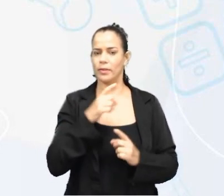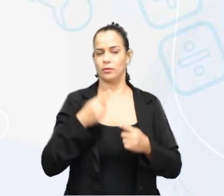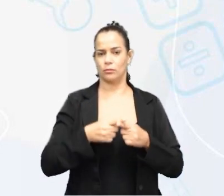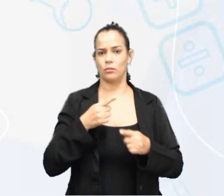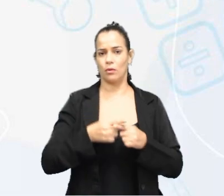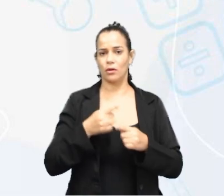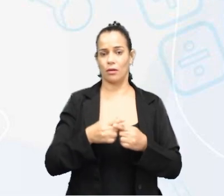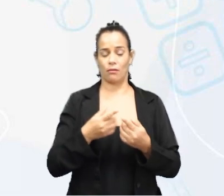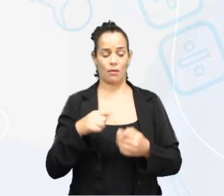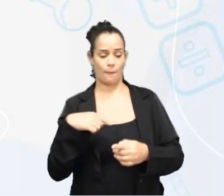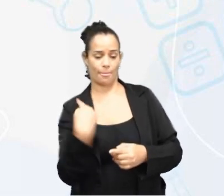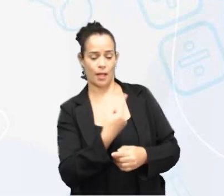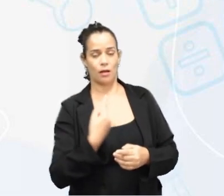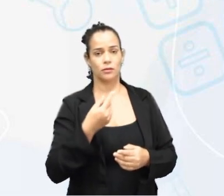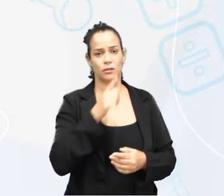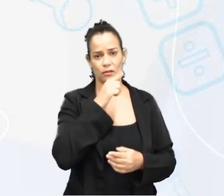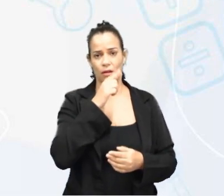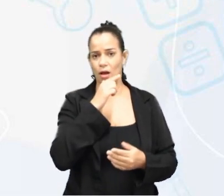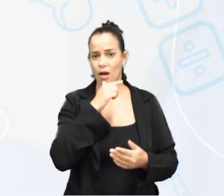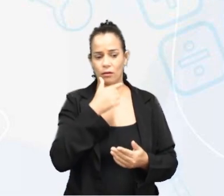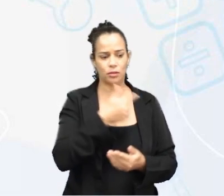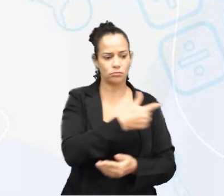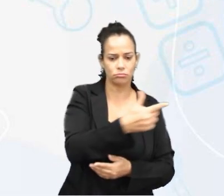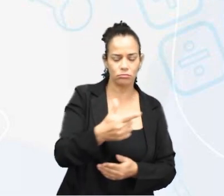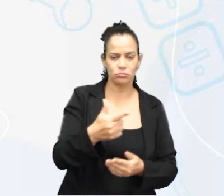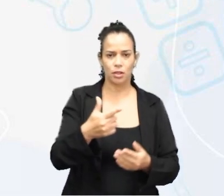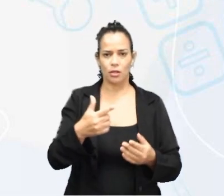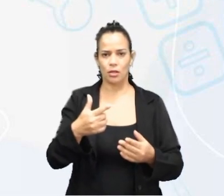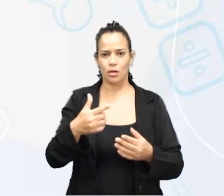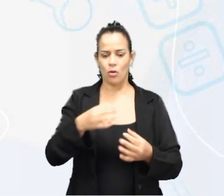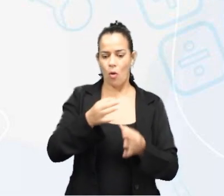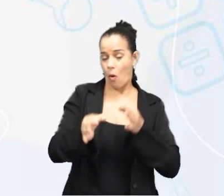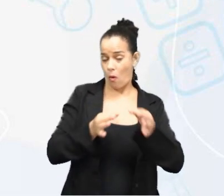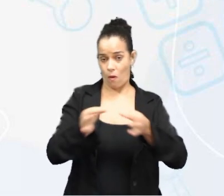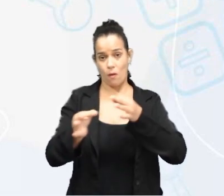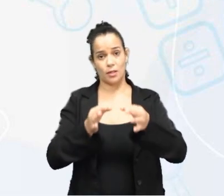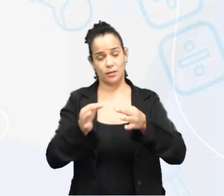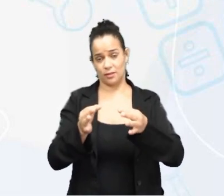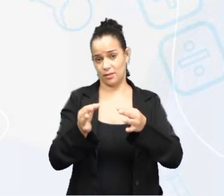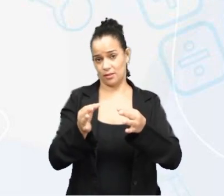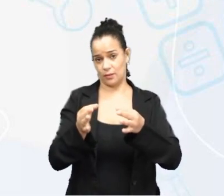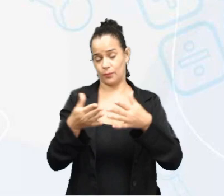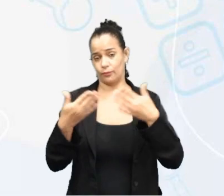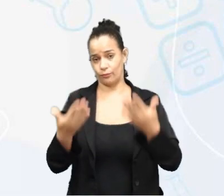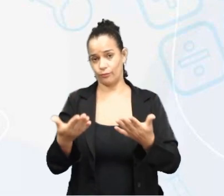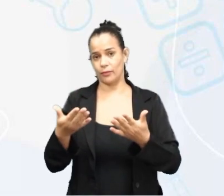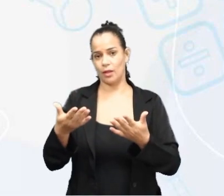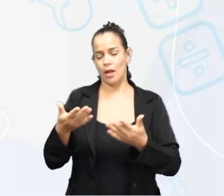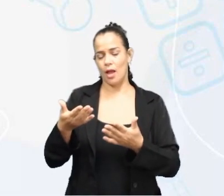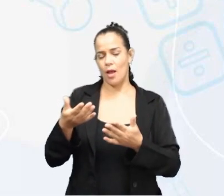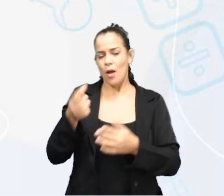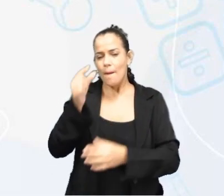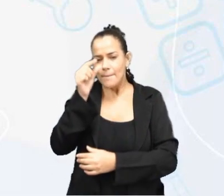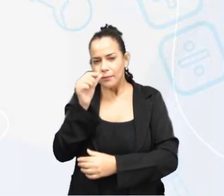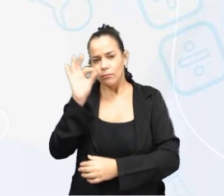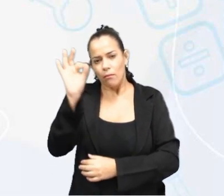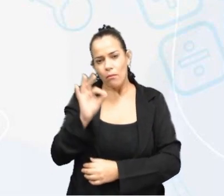mal distribuída e ela se concentra na bacia do rio Amazonas, onde vive uma parcela pequena da população